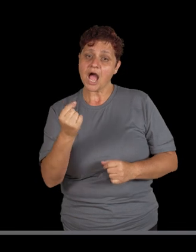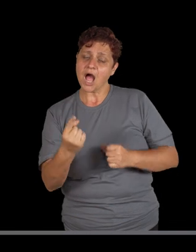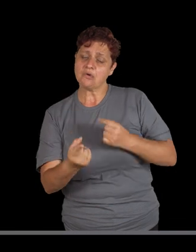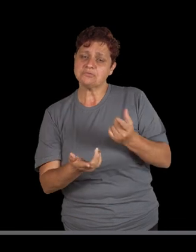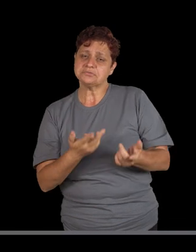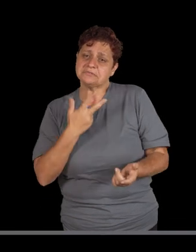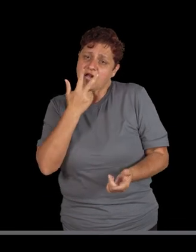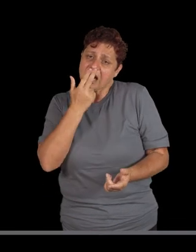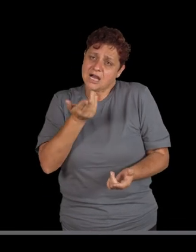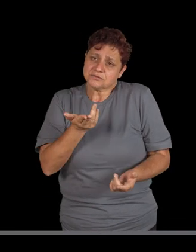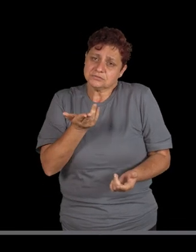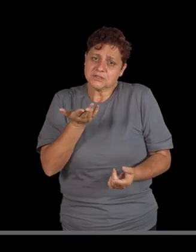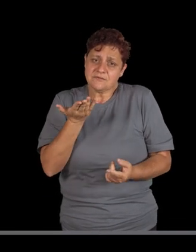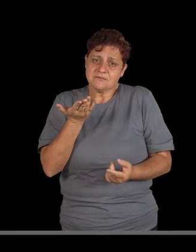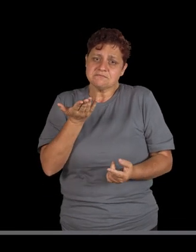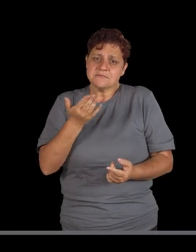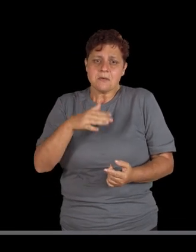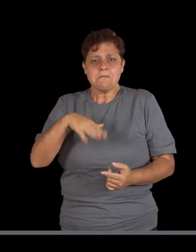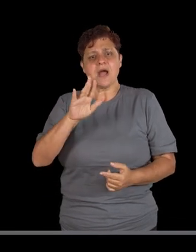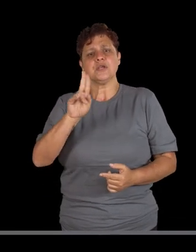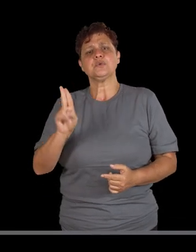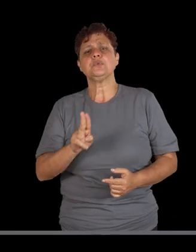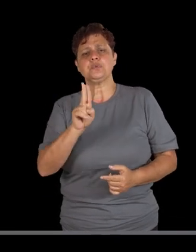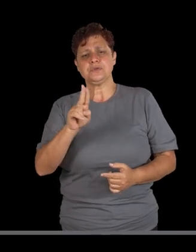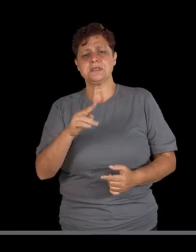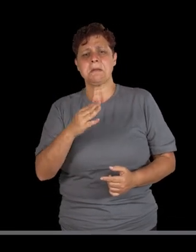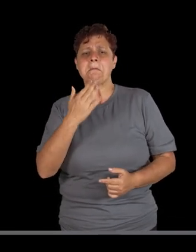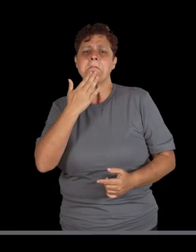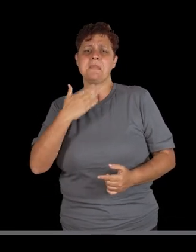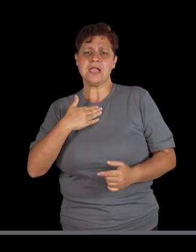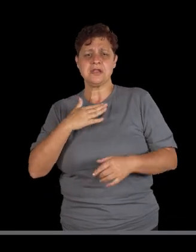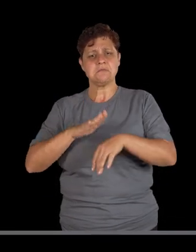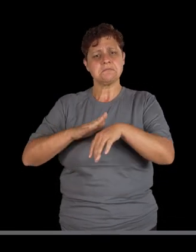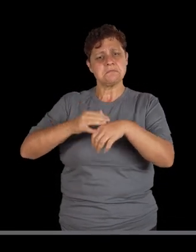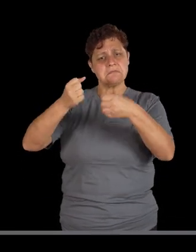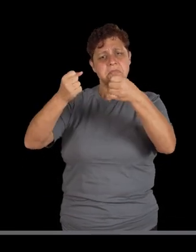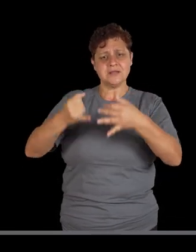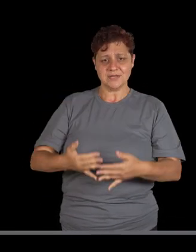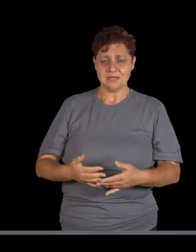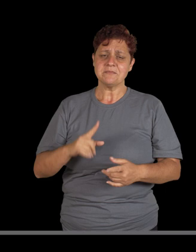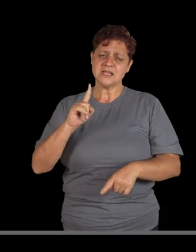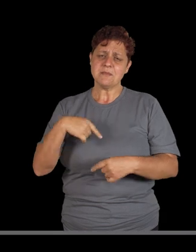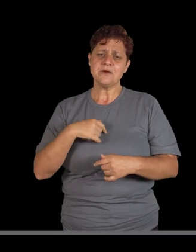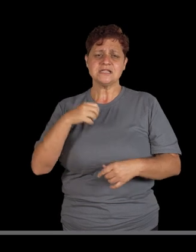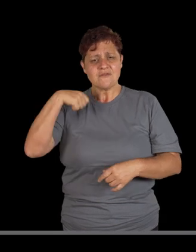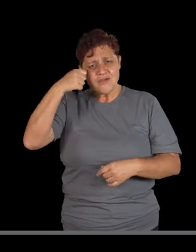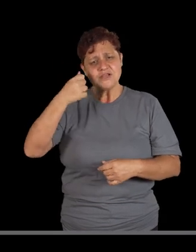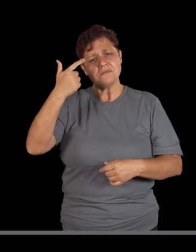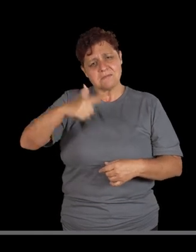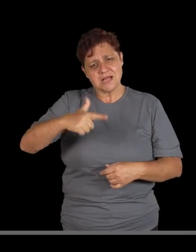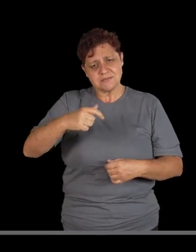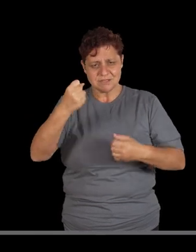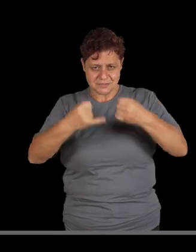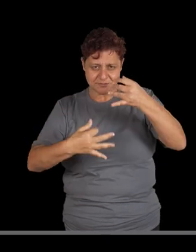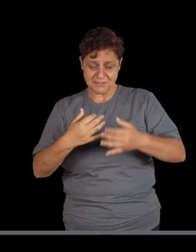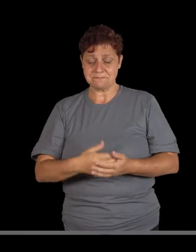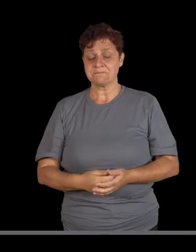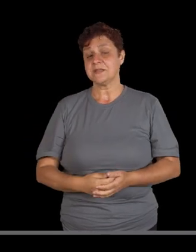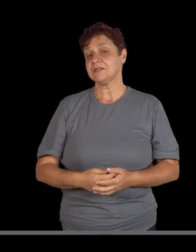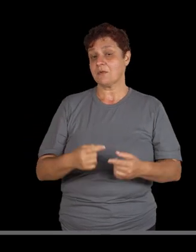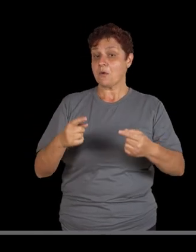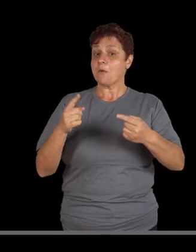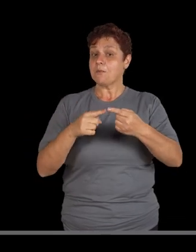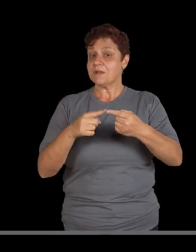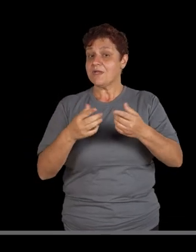que eu acredito que sejam os mais, assim, impedidos, e aí depois eu vou mesclando com os outros vídeos, tá? Vamos lá, então. O